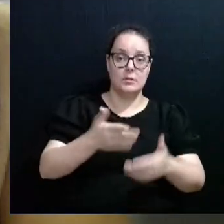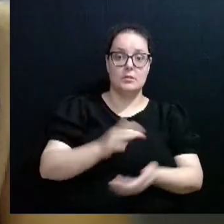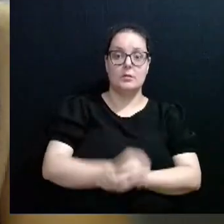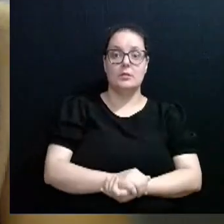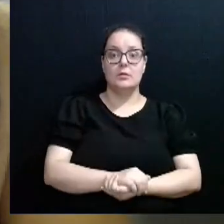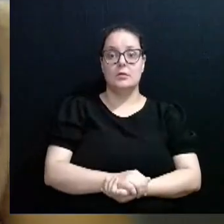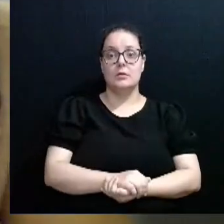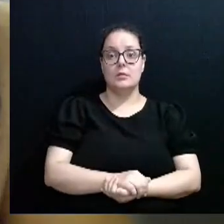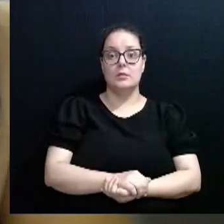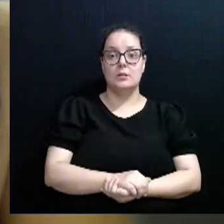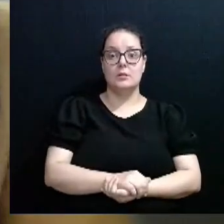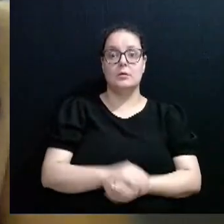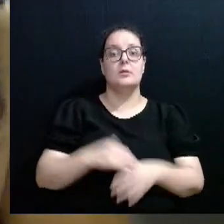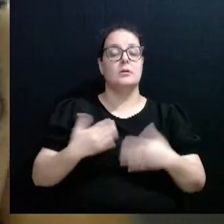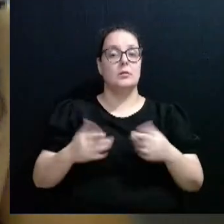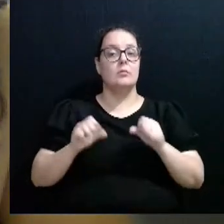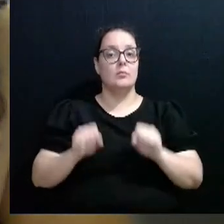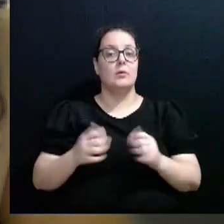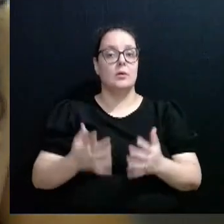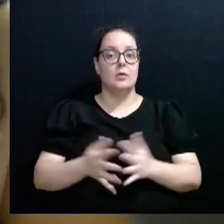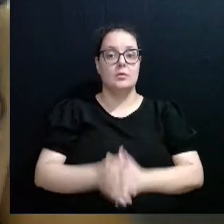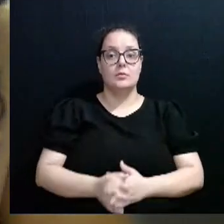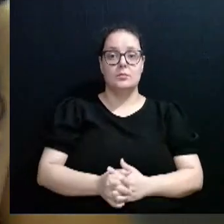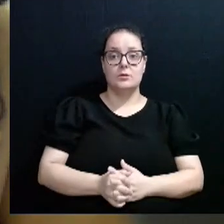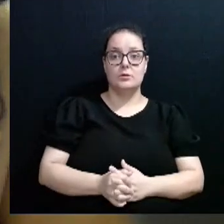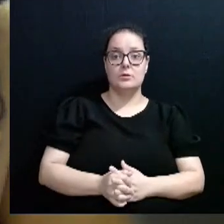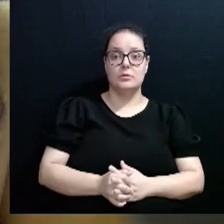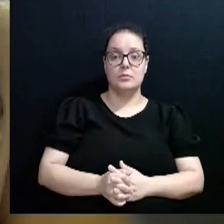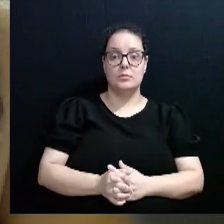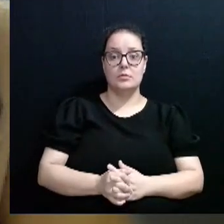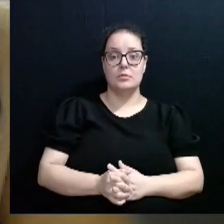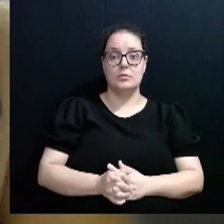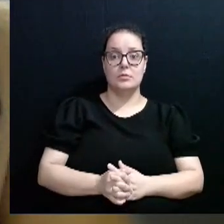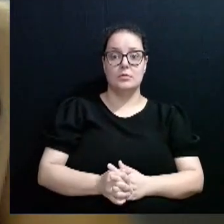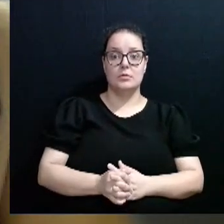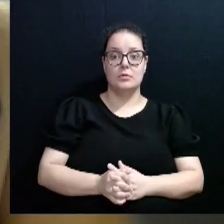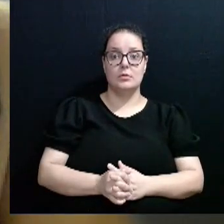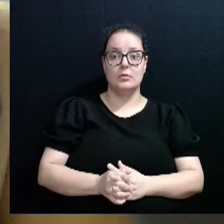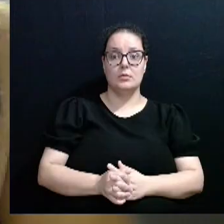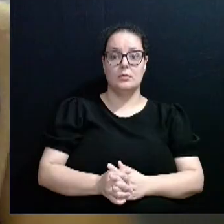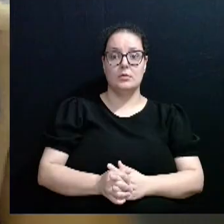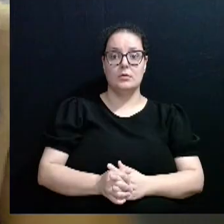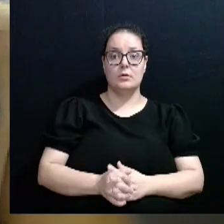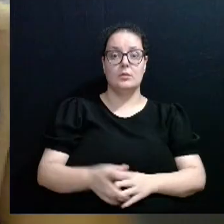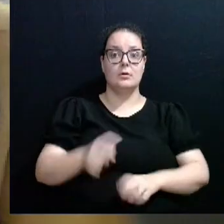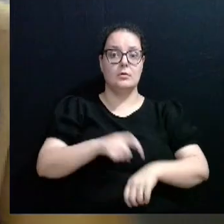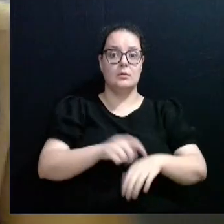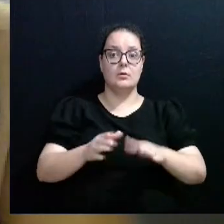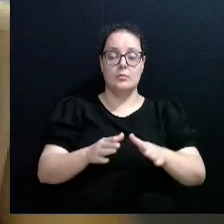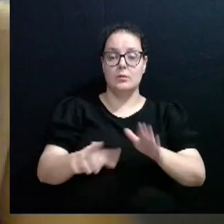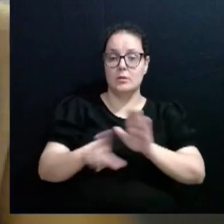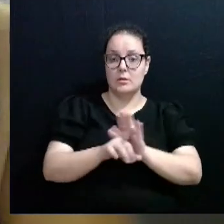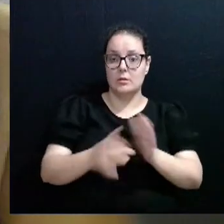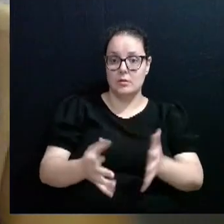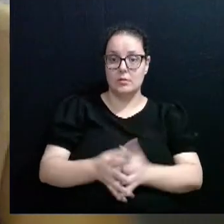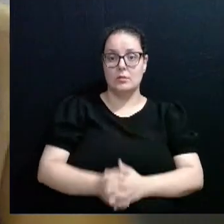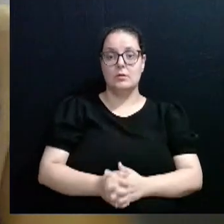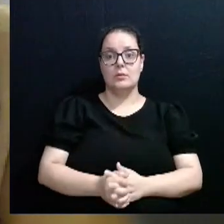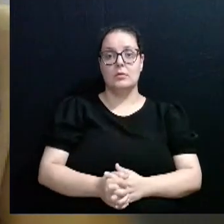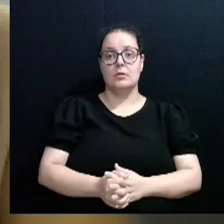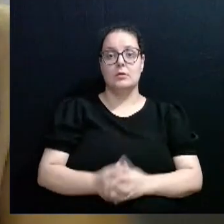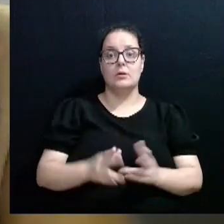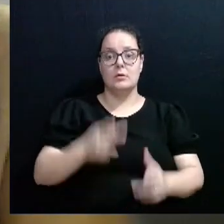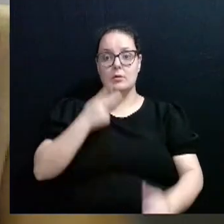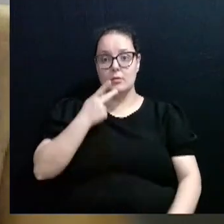ela pode, não tem vinculação com o período de férias legal, igual você mencionou, né? Não tem previsão legal